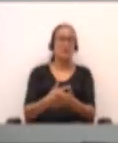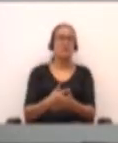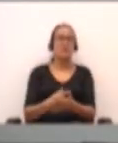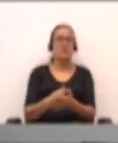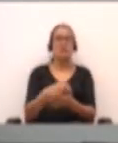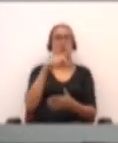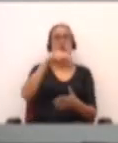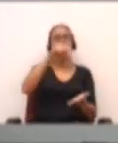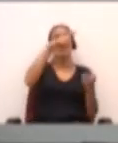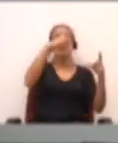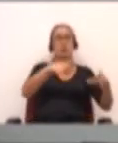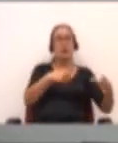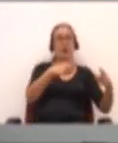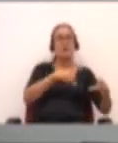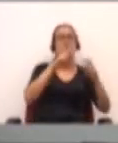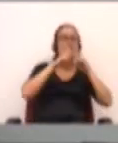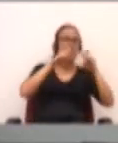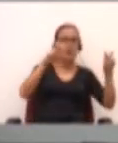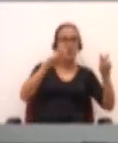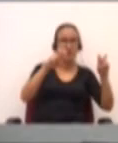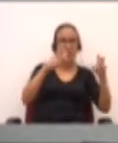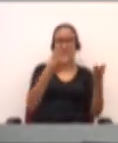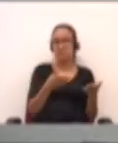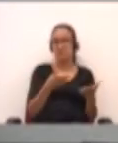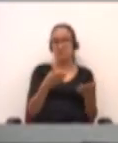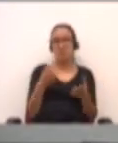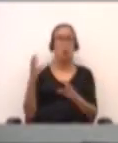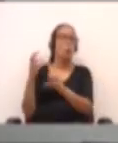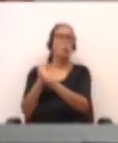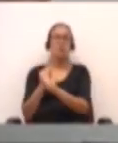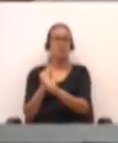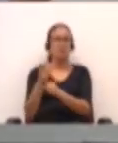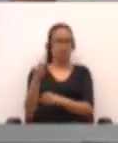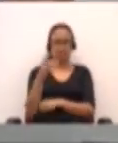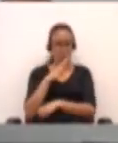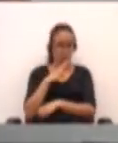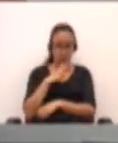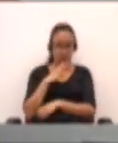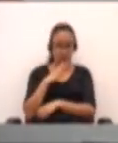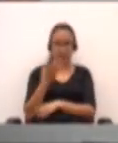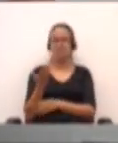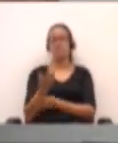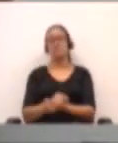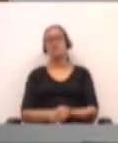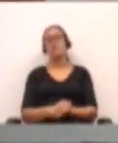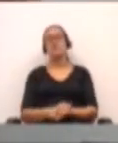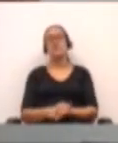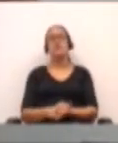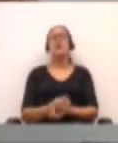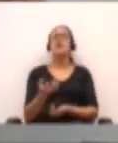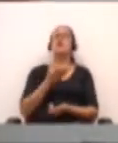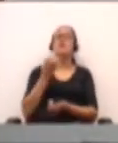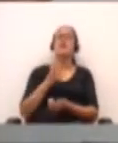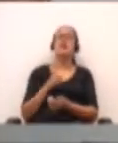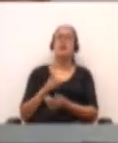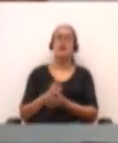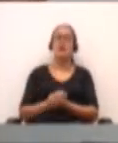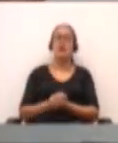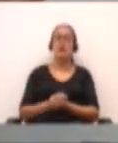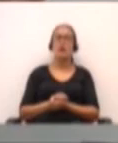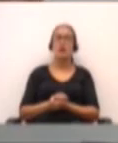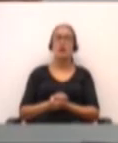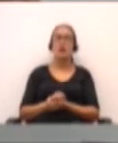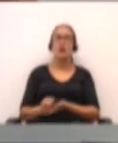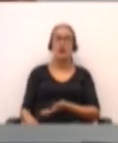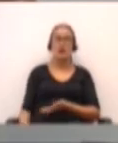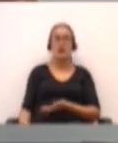Não? Doutora Mayra, poderia me informar? Também não tem conhecimento? Tá. Vocês poderiam me informar também quem hoje